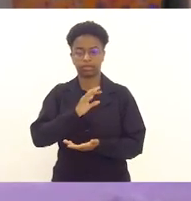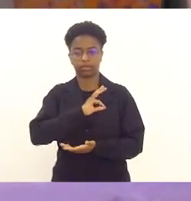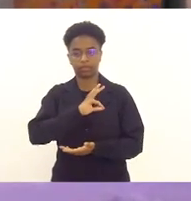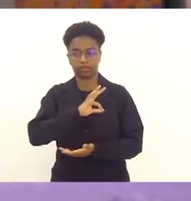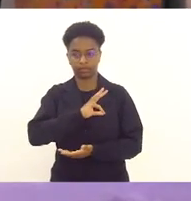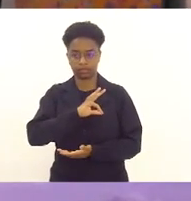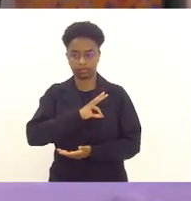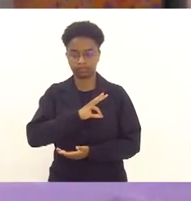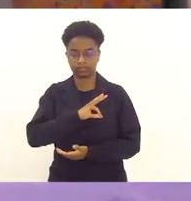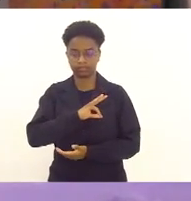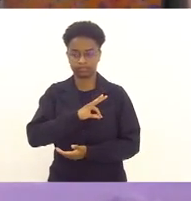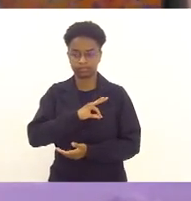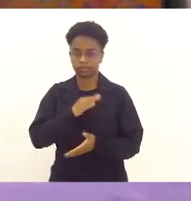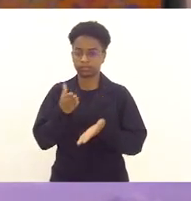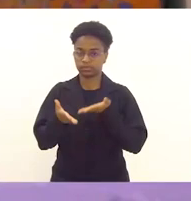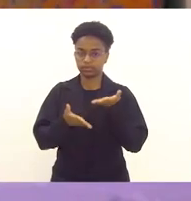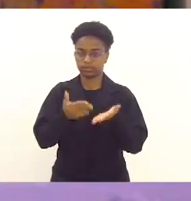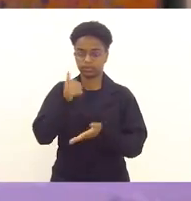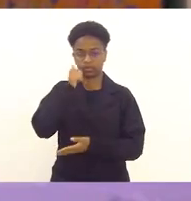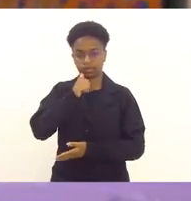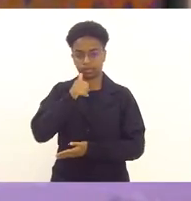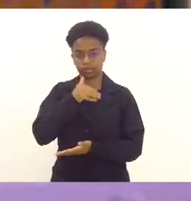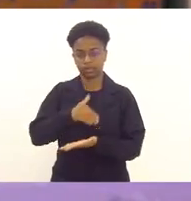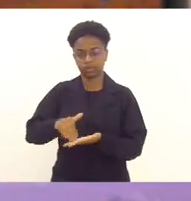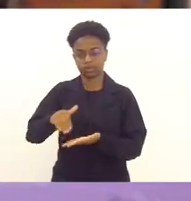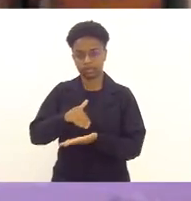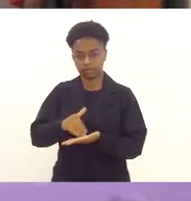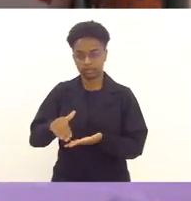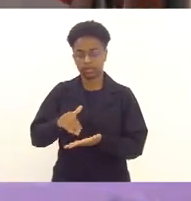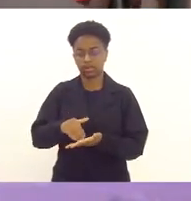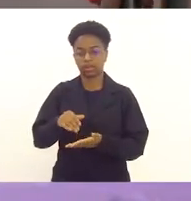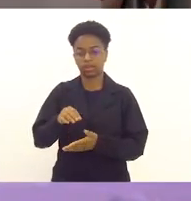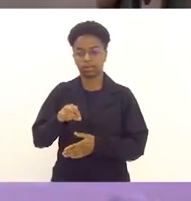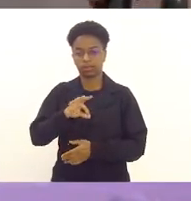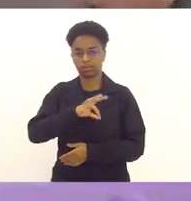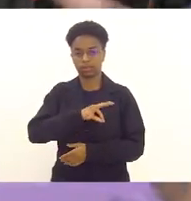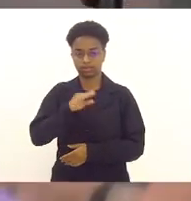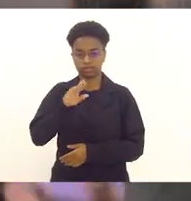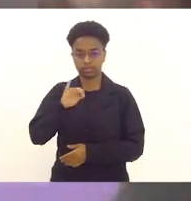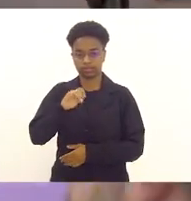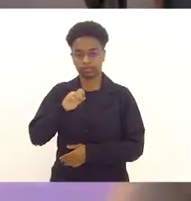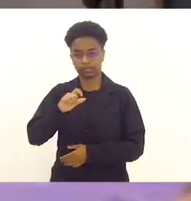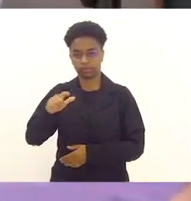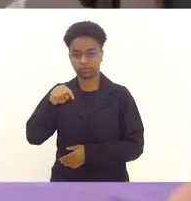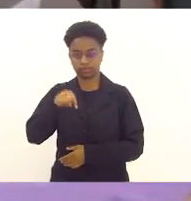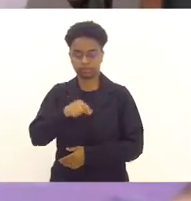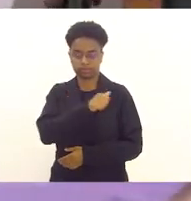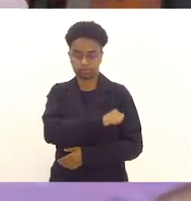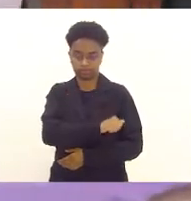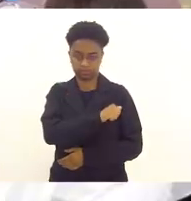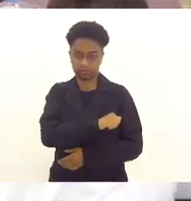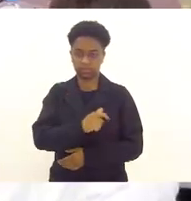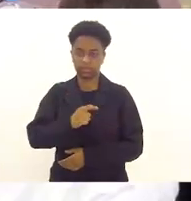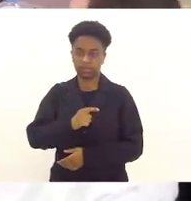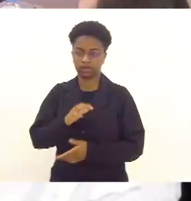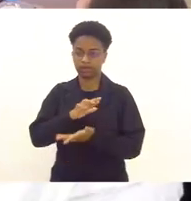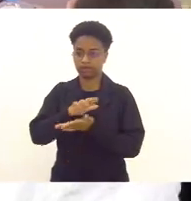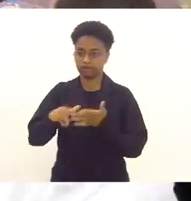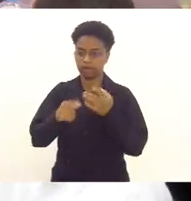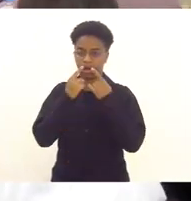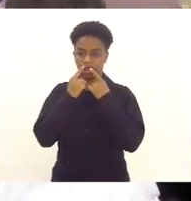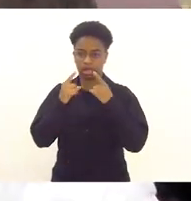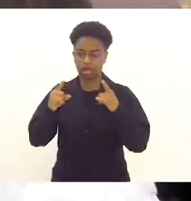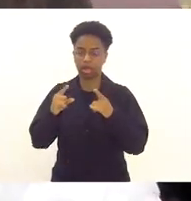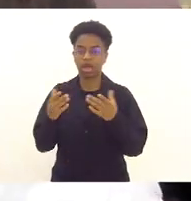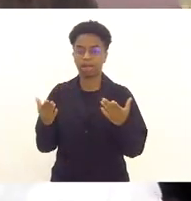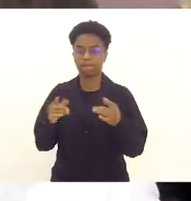de polícia de atendimento a mulheres da secretaria de polícia civil do Estado do Rio de Janeiro diante de tantos questionamentos colocados